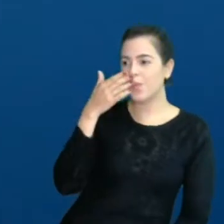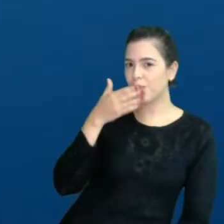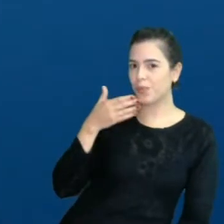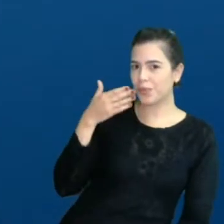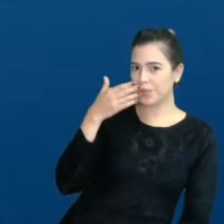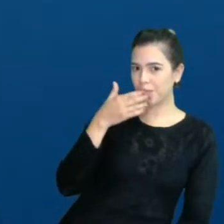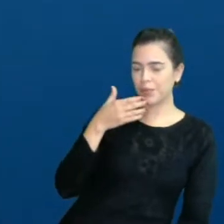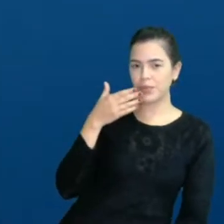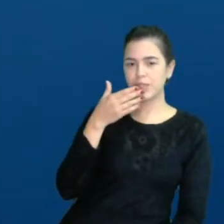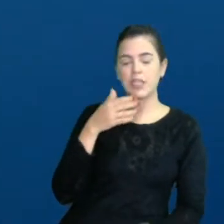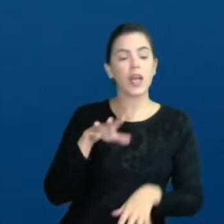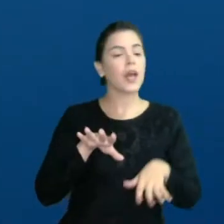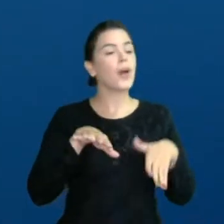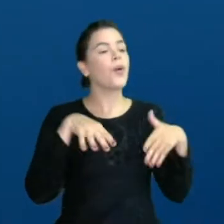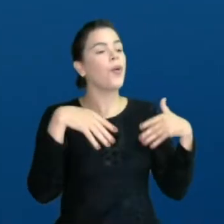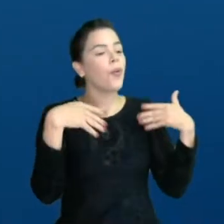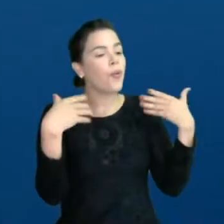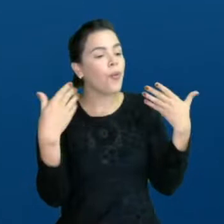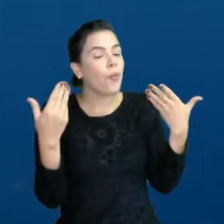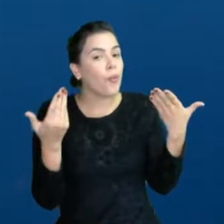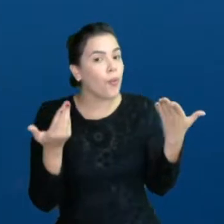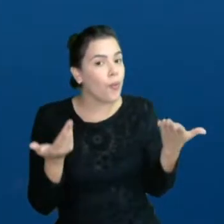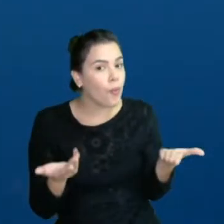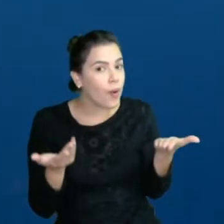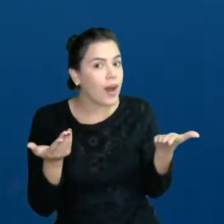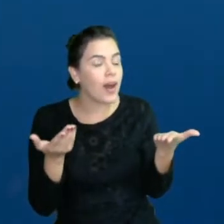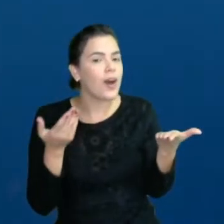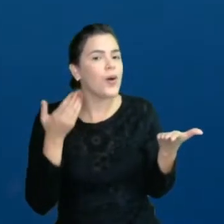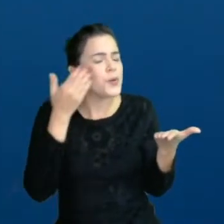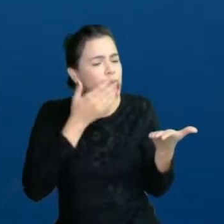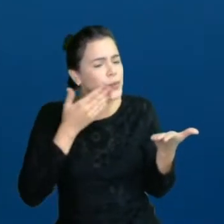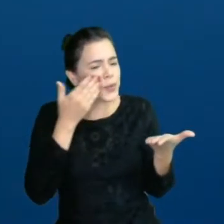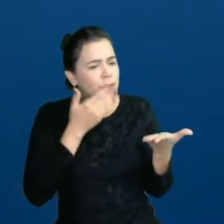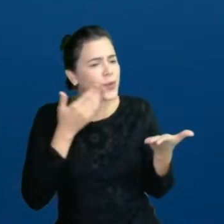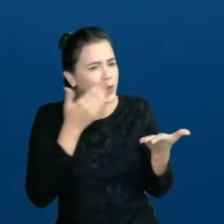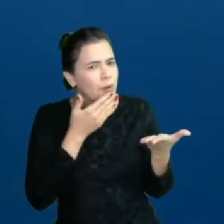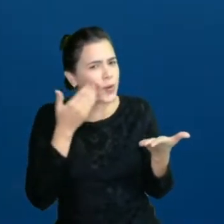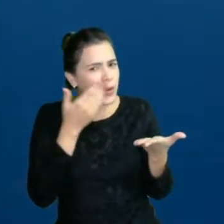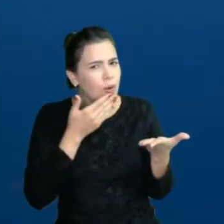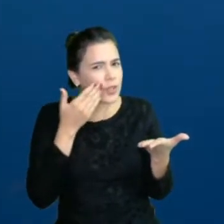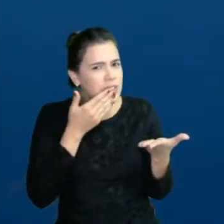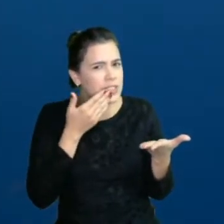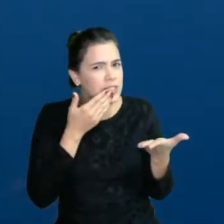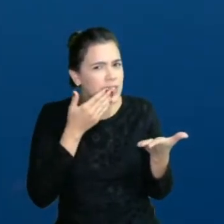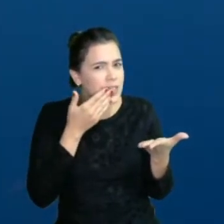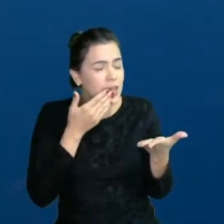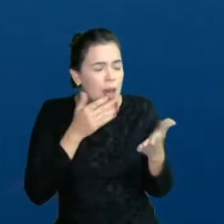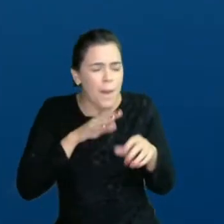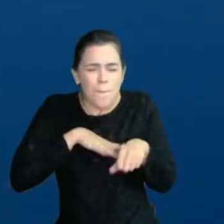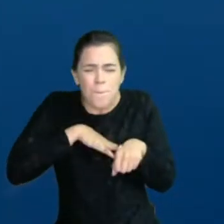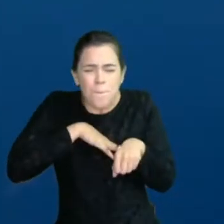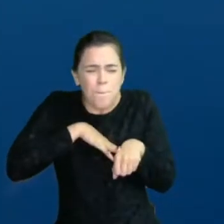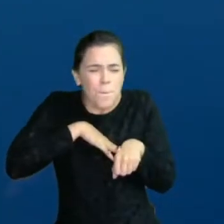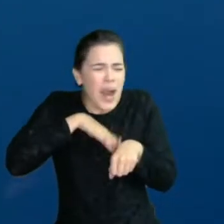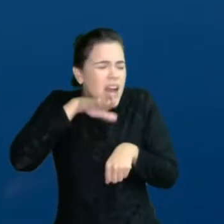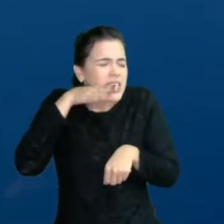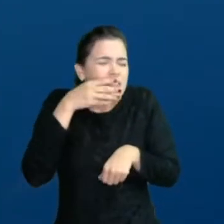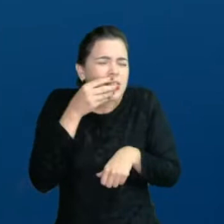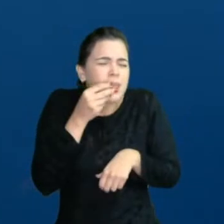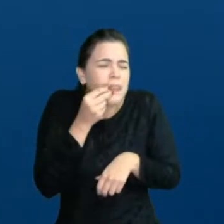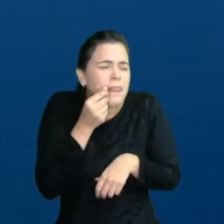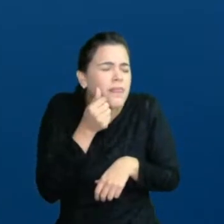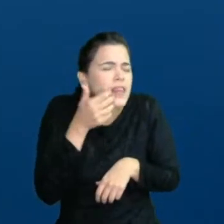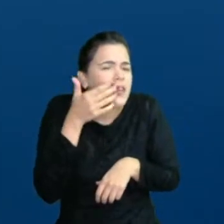doce qual era o doce mais doce do